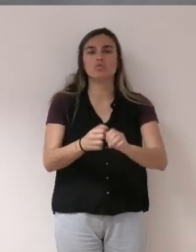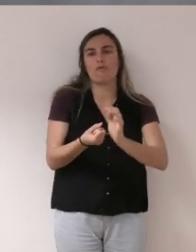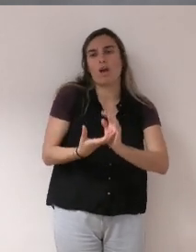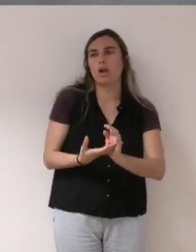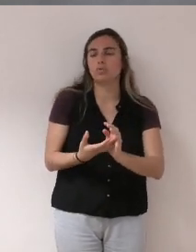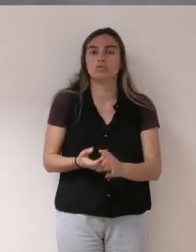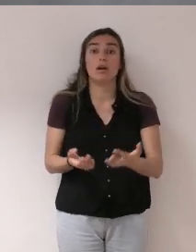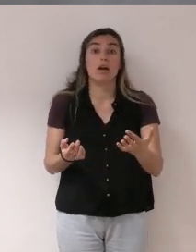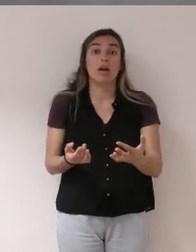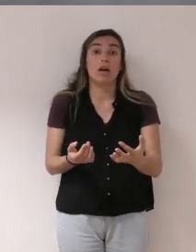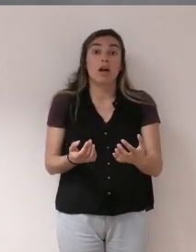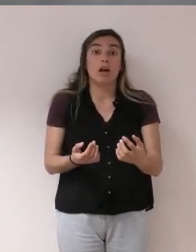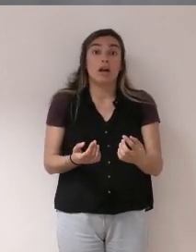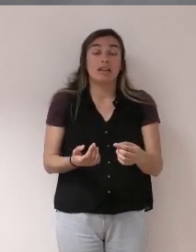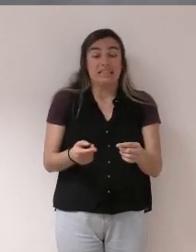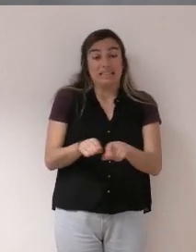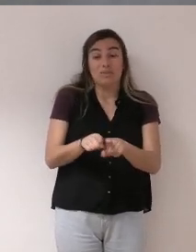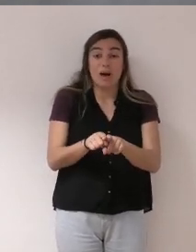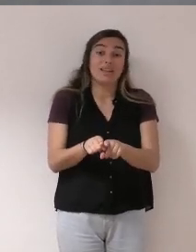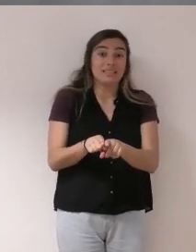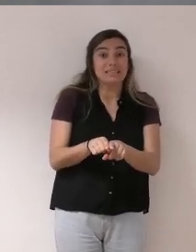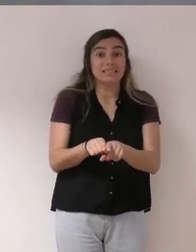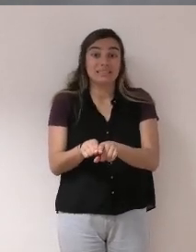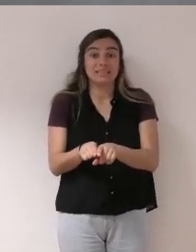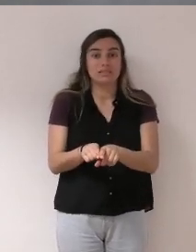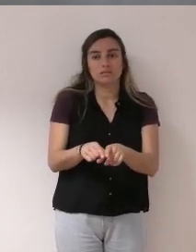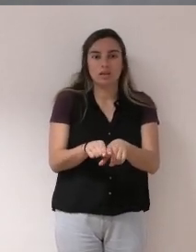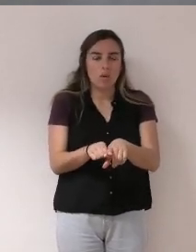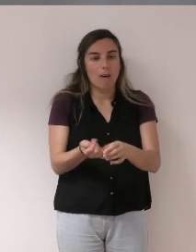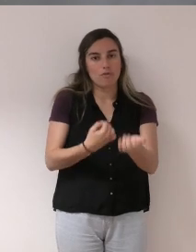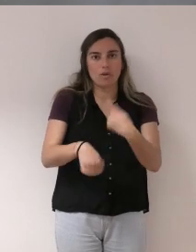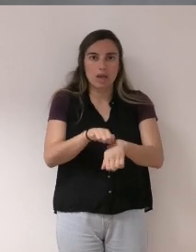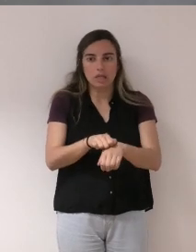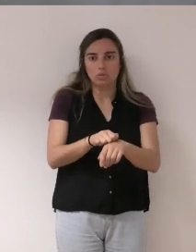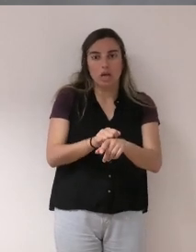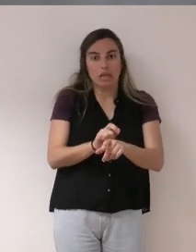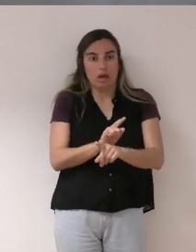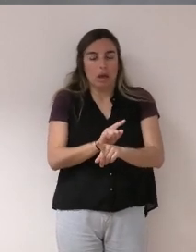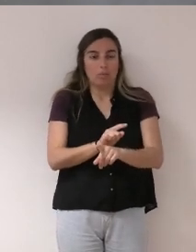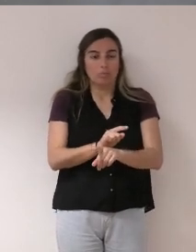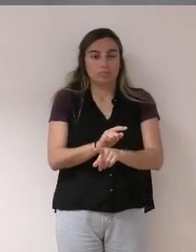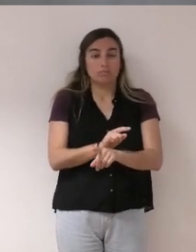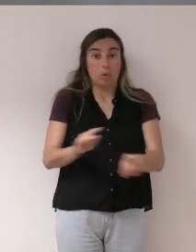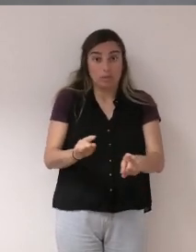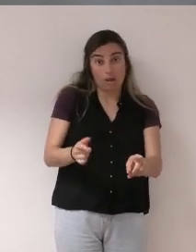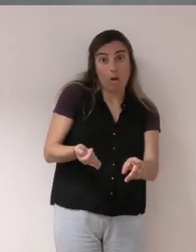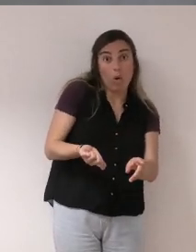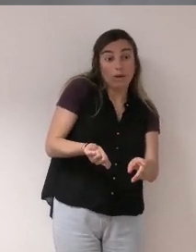de cancelamento e de censura que decorrem já